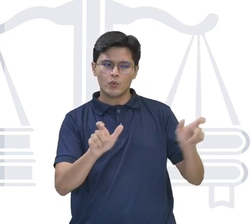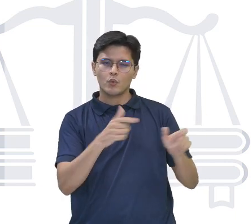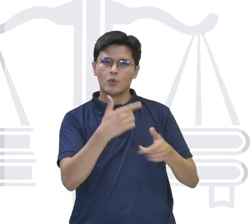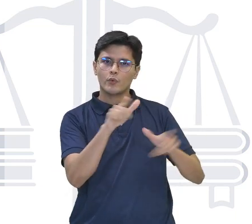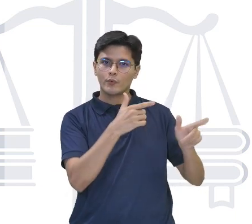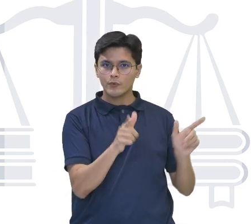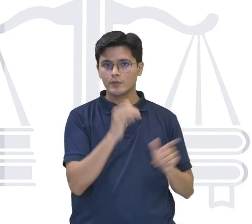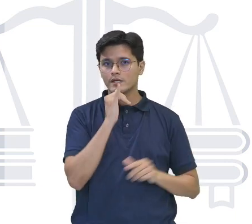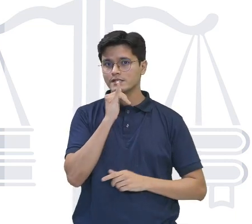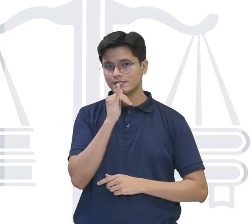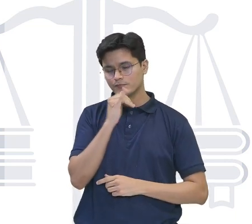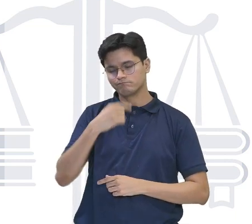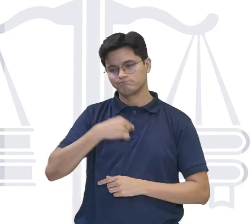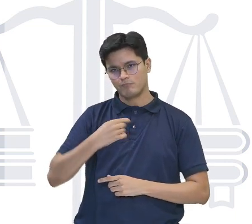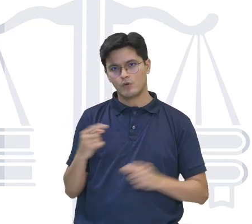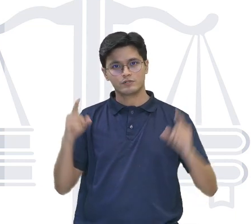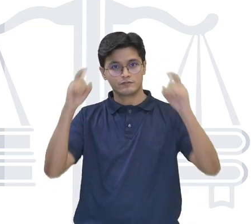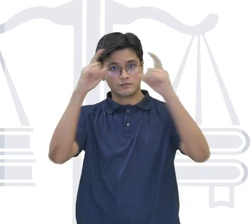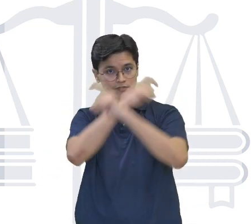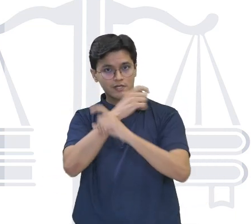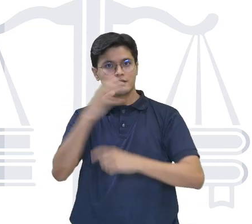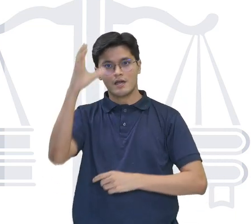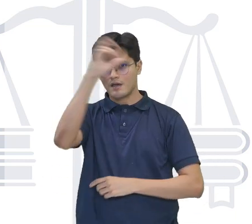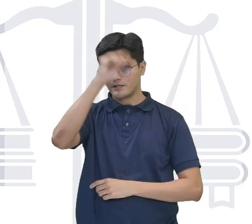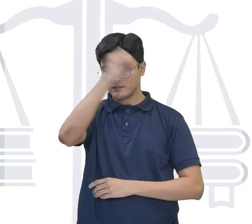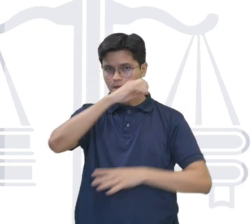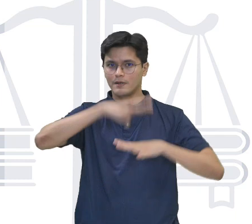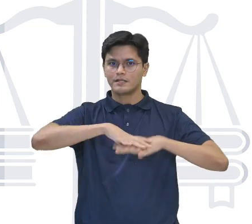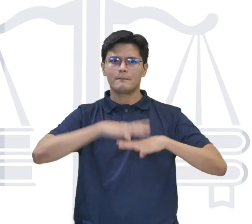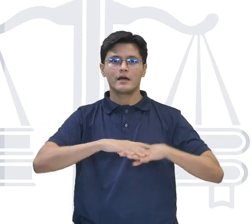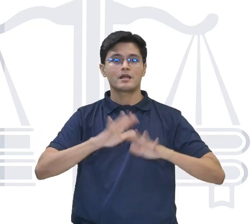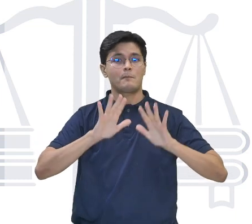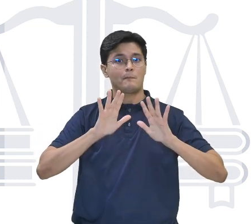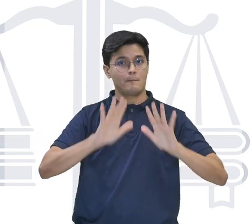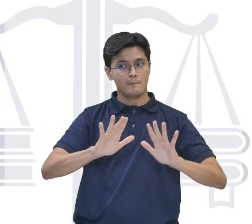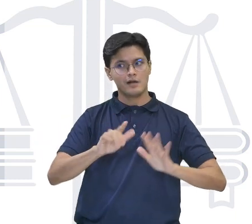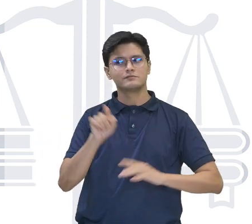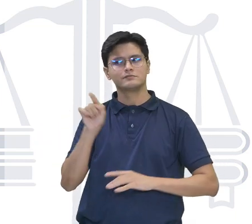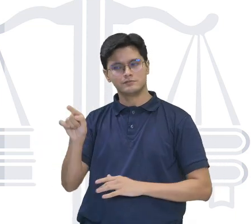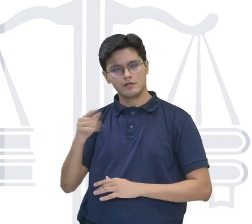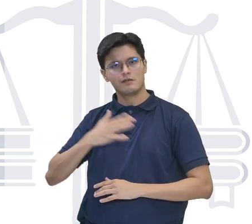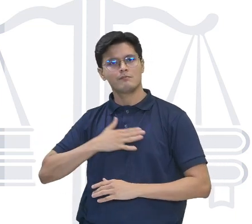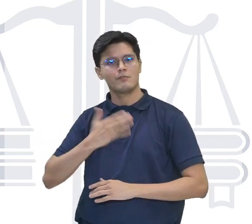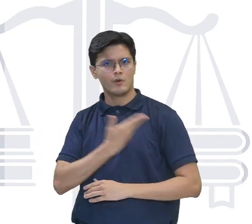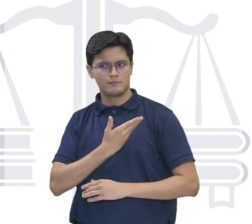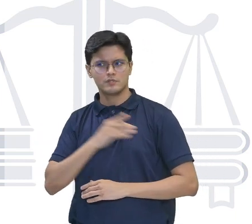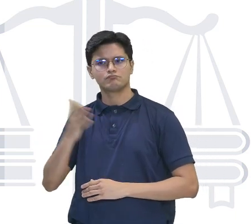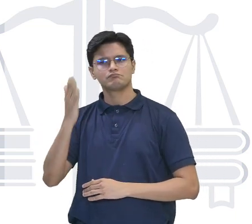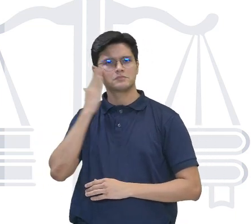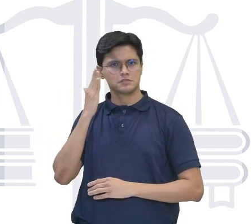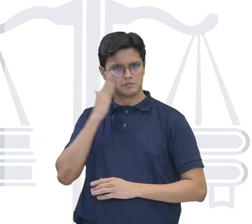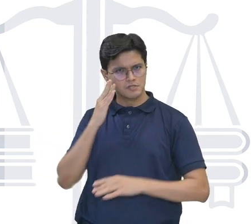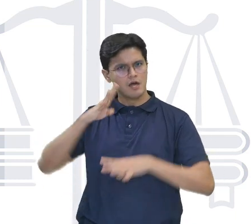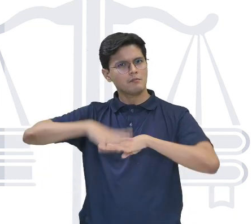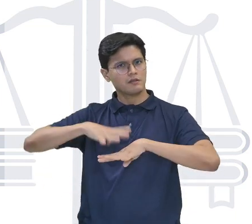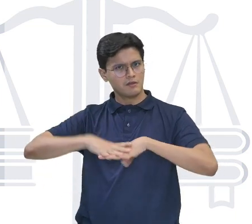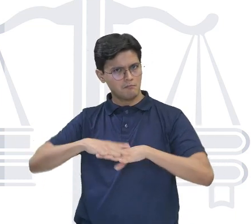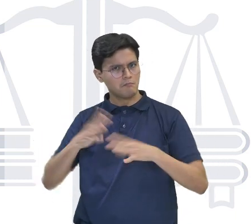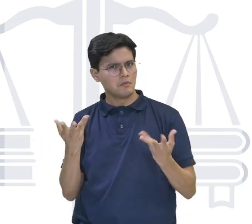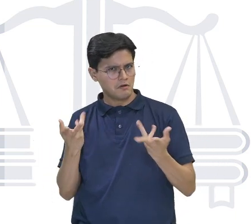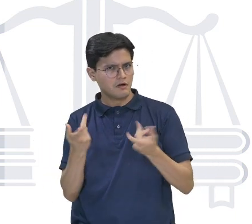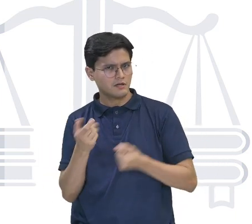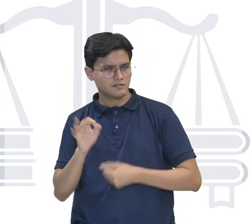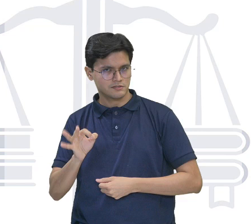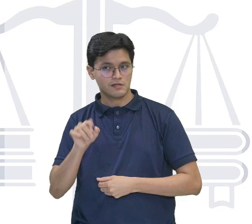matemática, mas o meu colega, ele sabe muito, ou seja, é um conhecimento que ele tem dele mesmo,